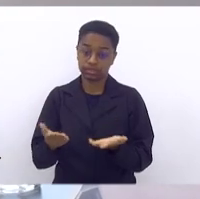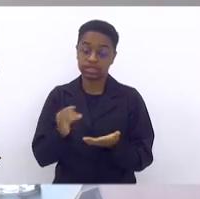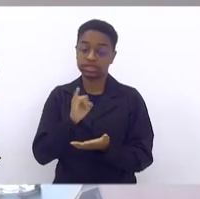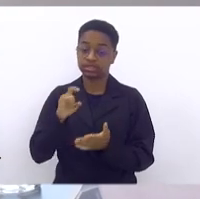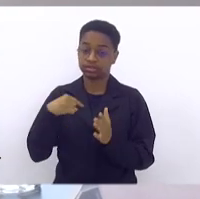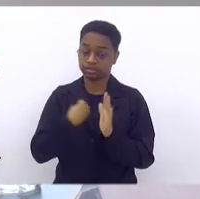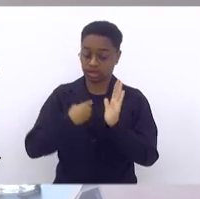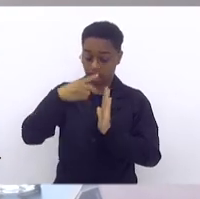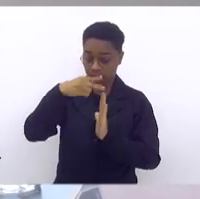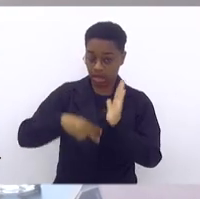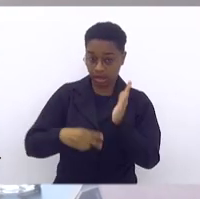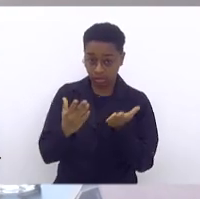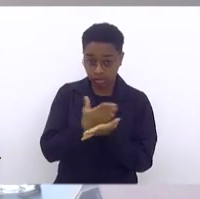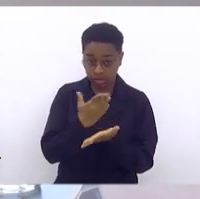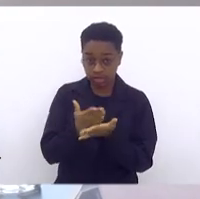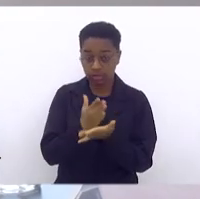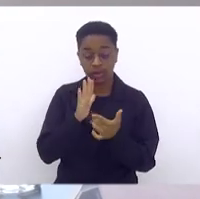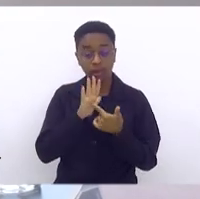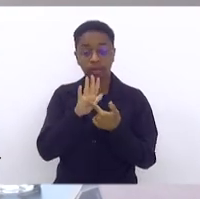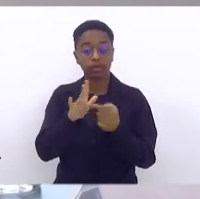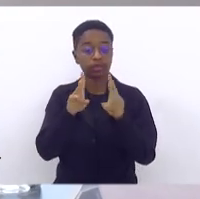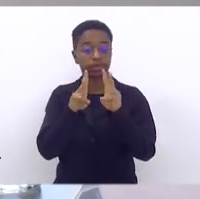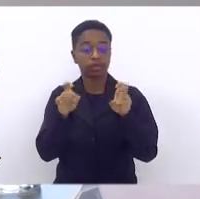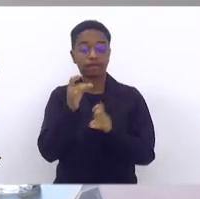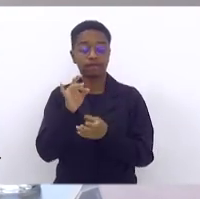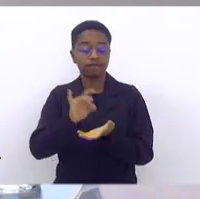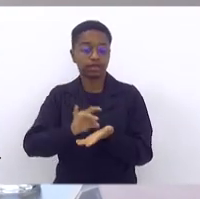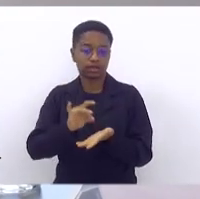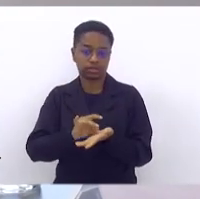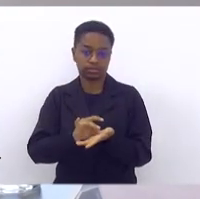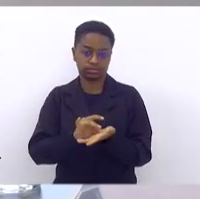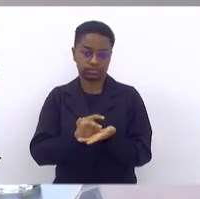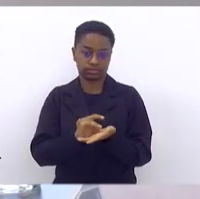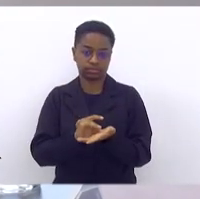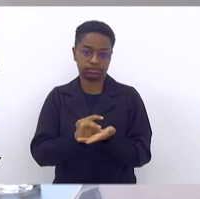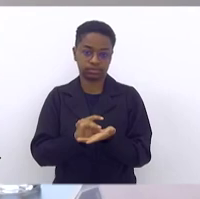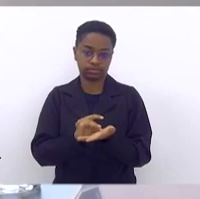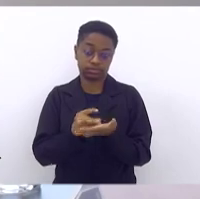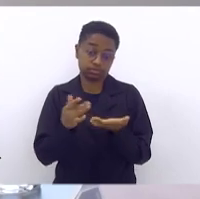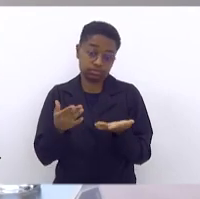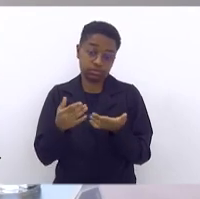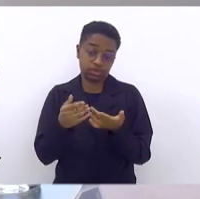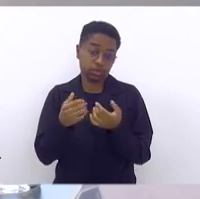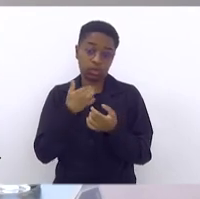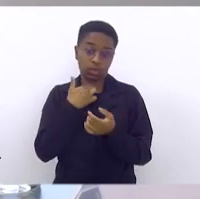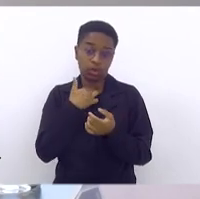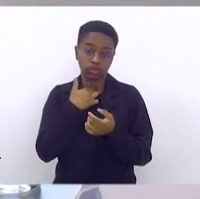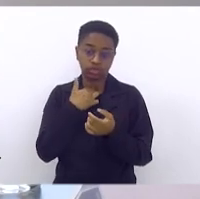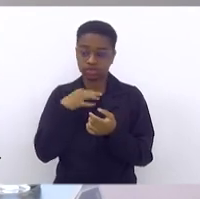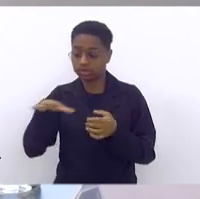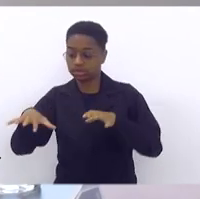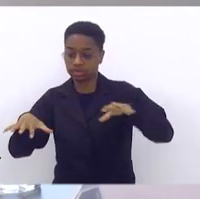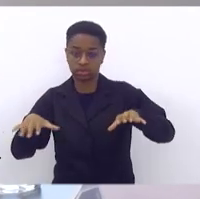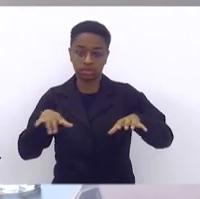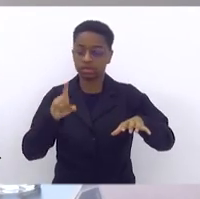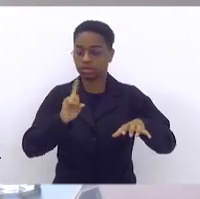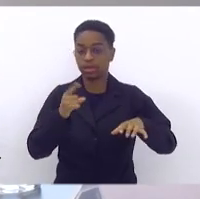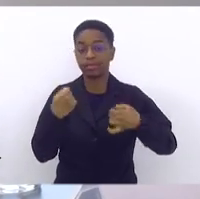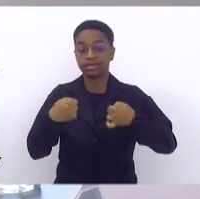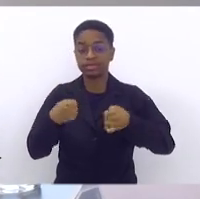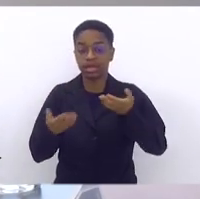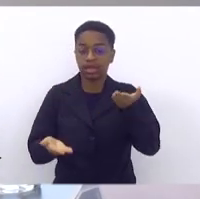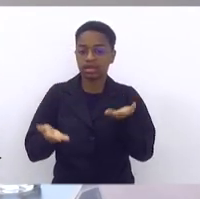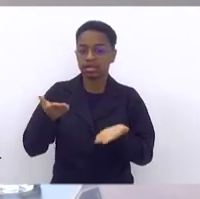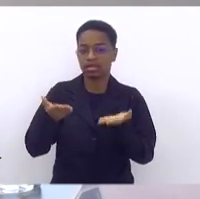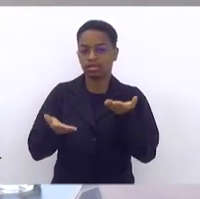está falando sobre a verdade. Eu, com a verdade, não posso estar nos extremos, está dentro do equilíbrio, etc. Então,